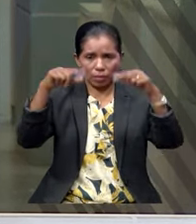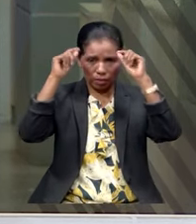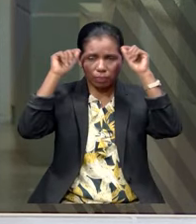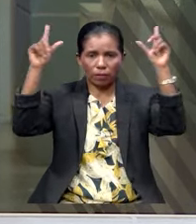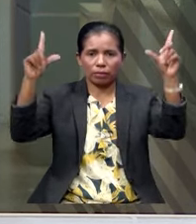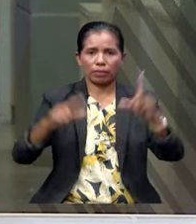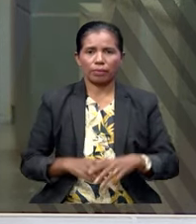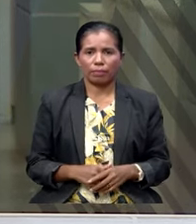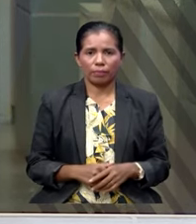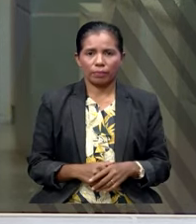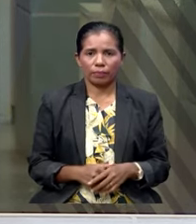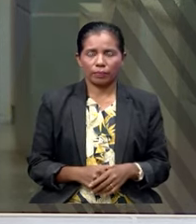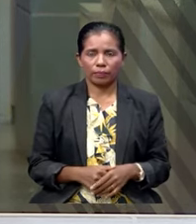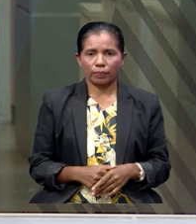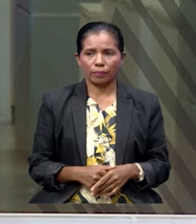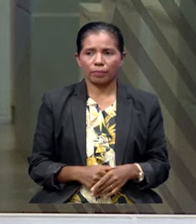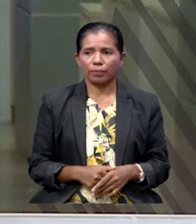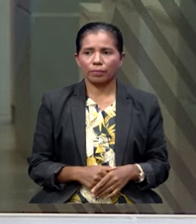Timor-Leste.